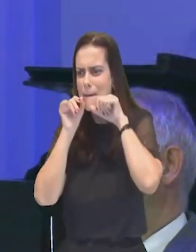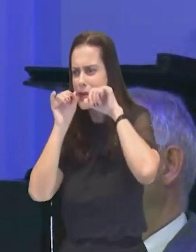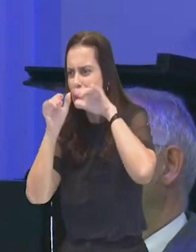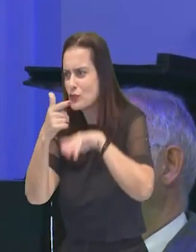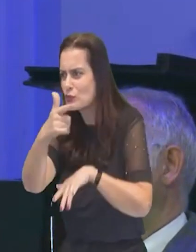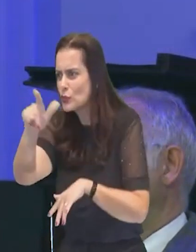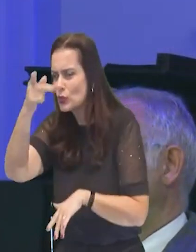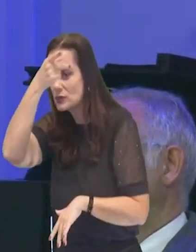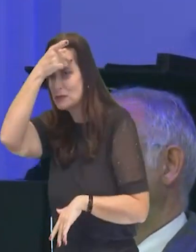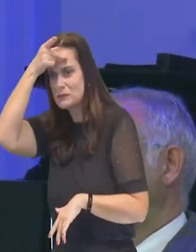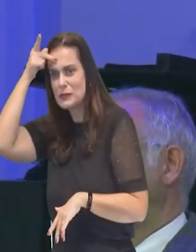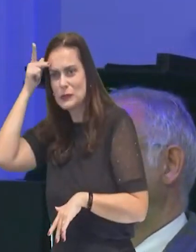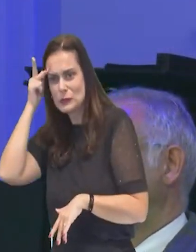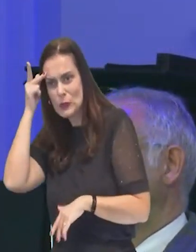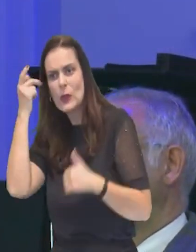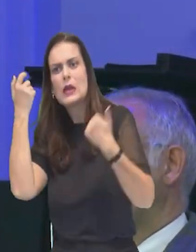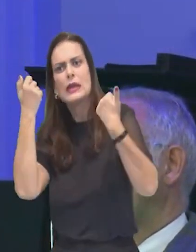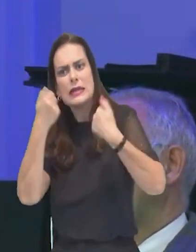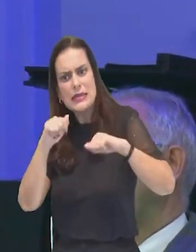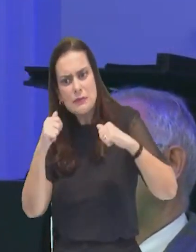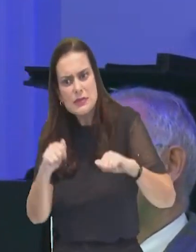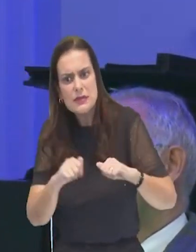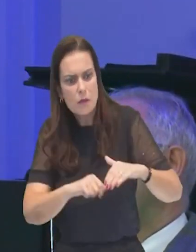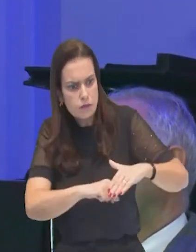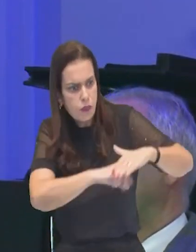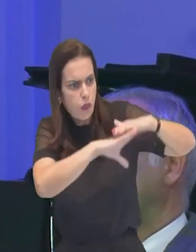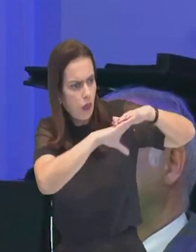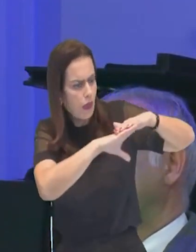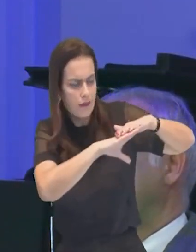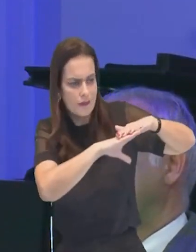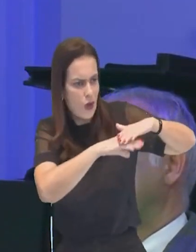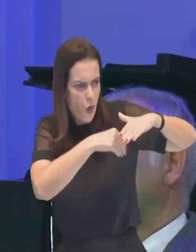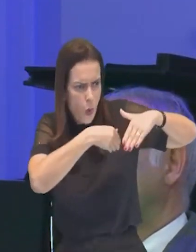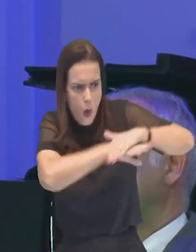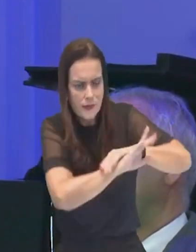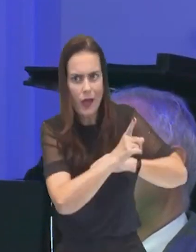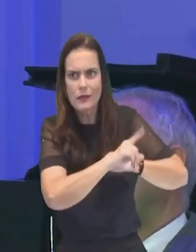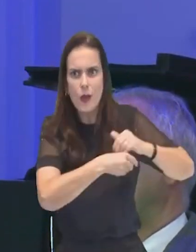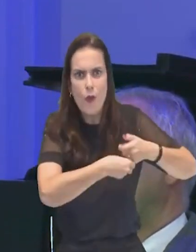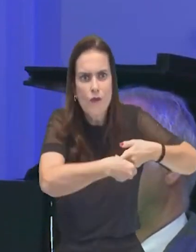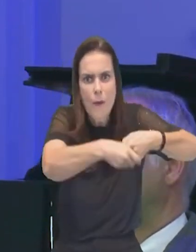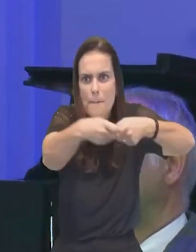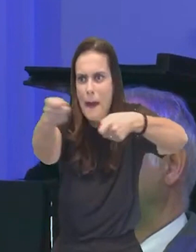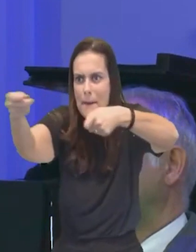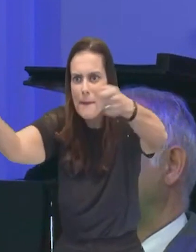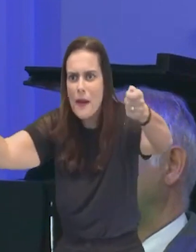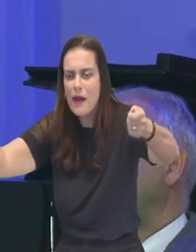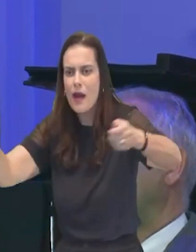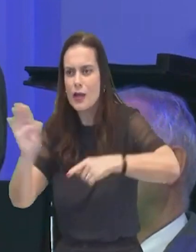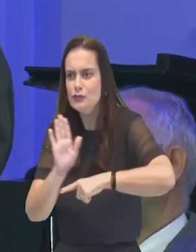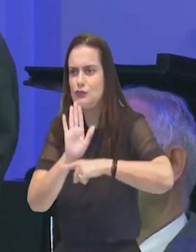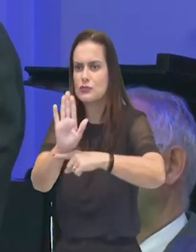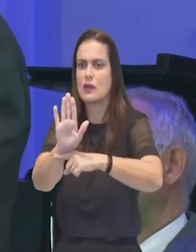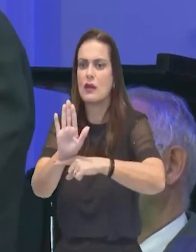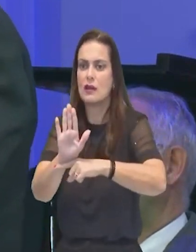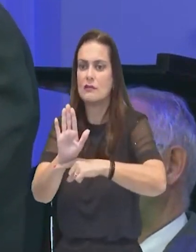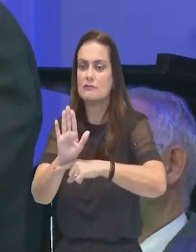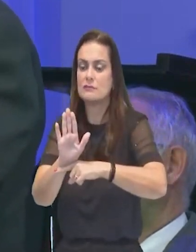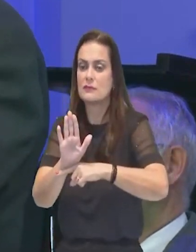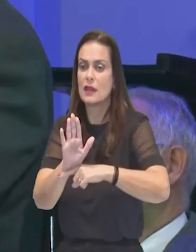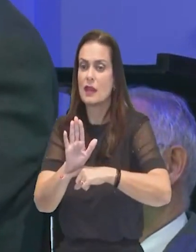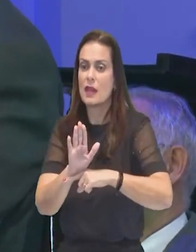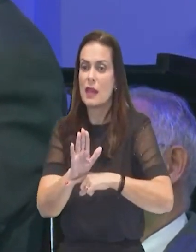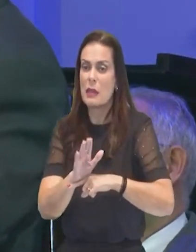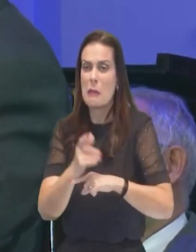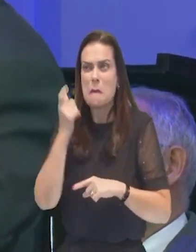careciam daquela sobra de fartura. Então, diante da completa falta de noção das